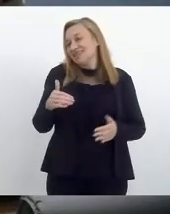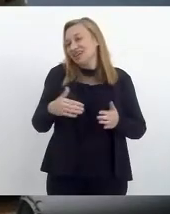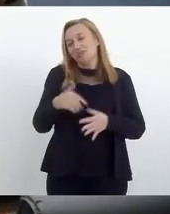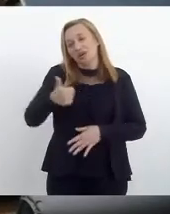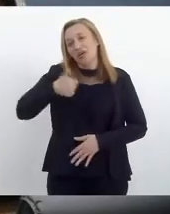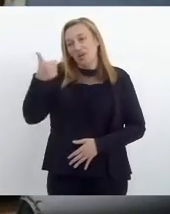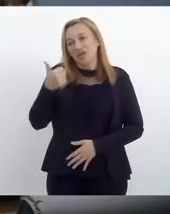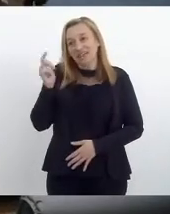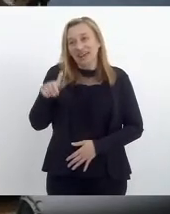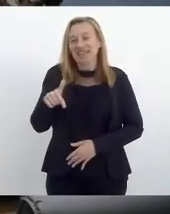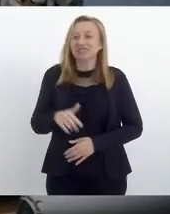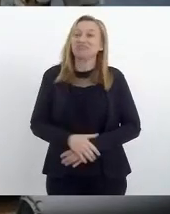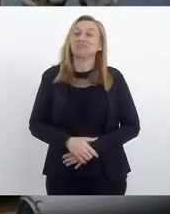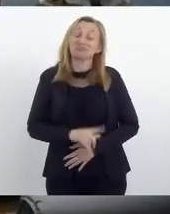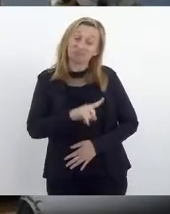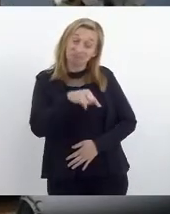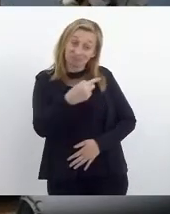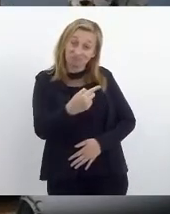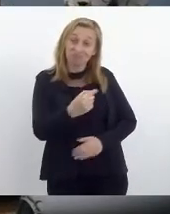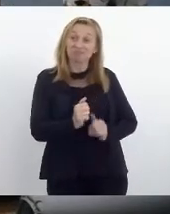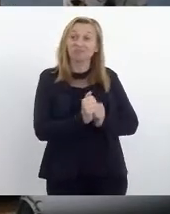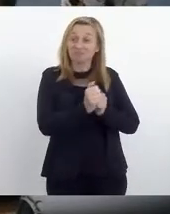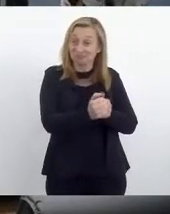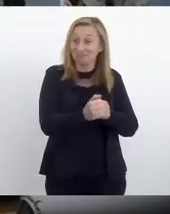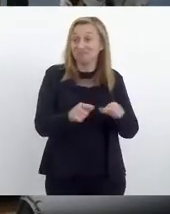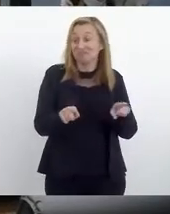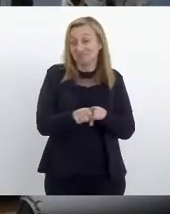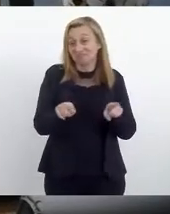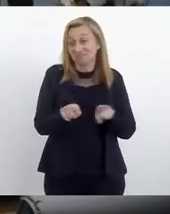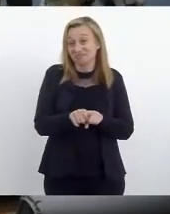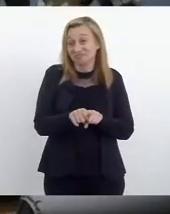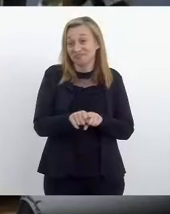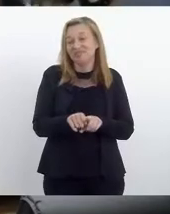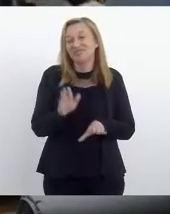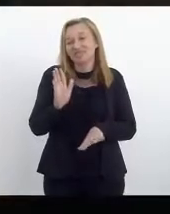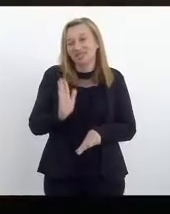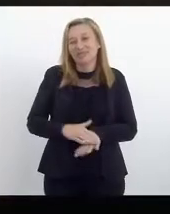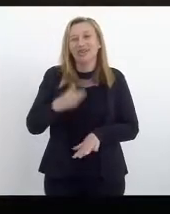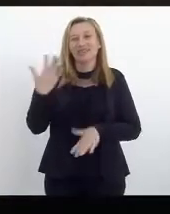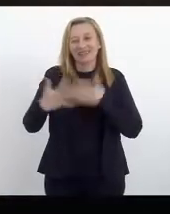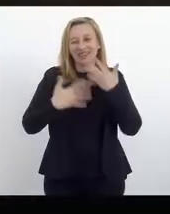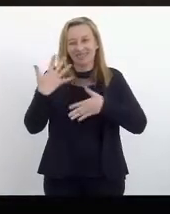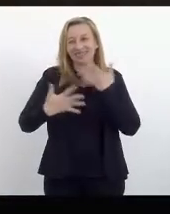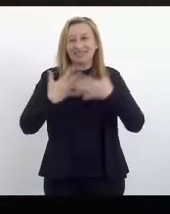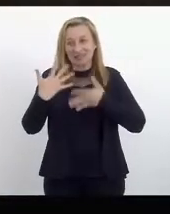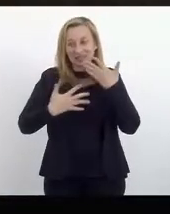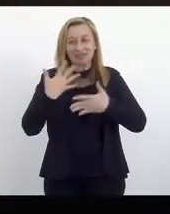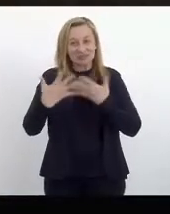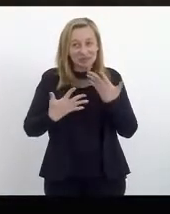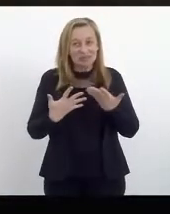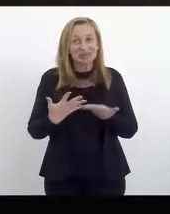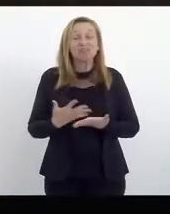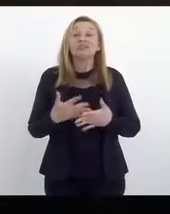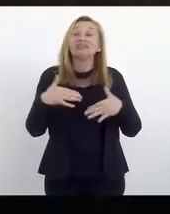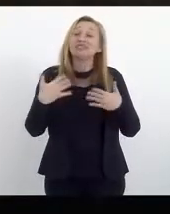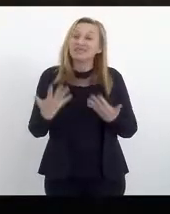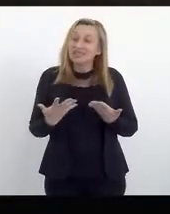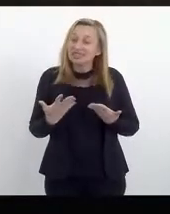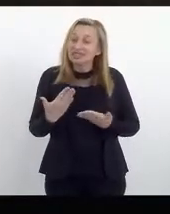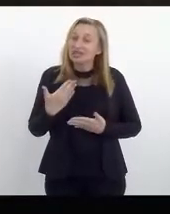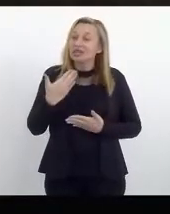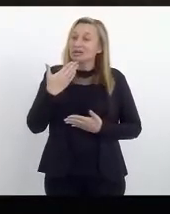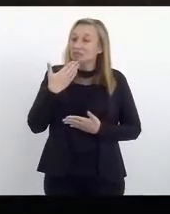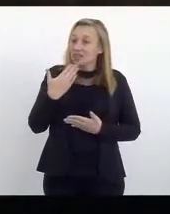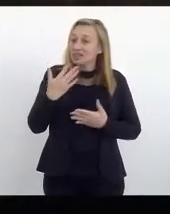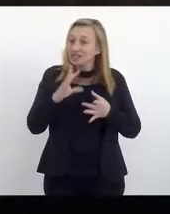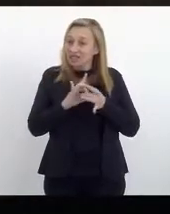outro lugar que o senhor pode caminhar, que vai lhe dar muito mais alegria, ouviu? Então, permita-me